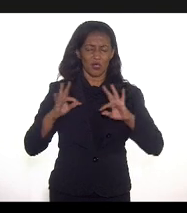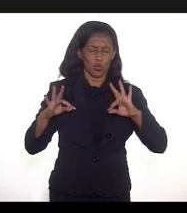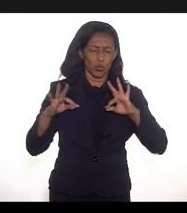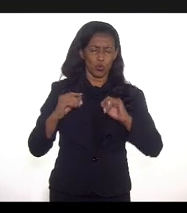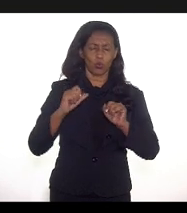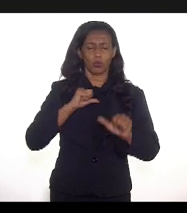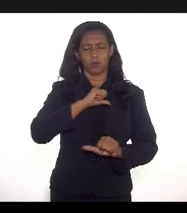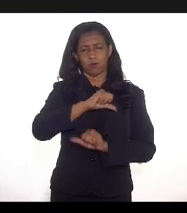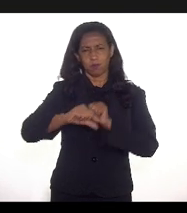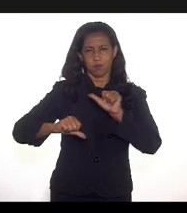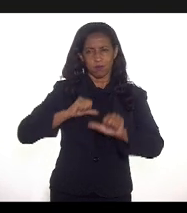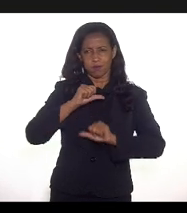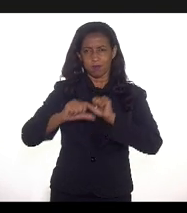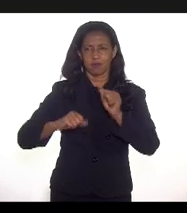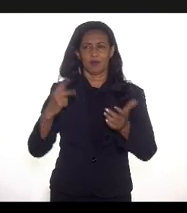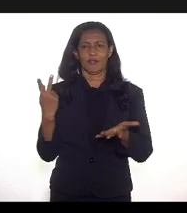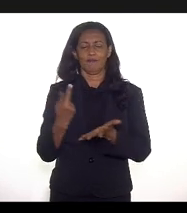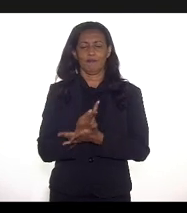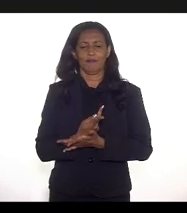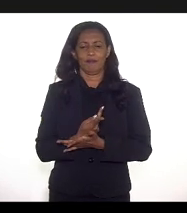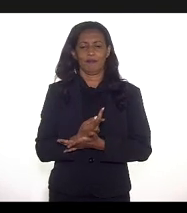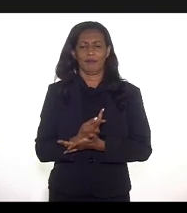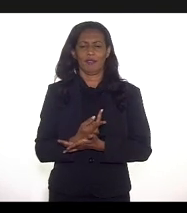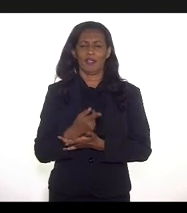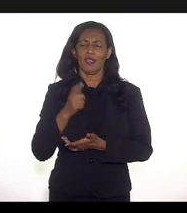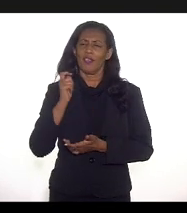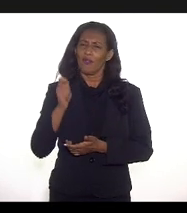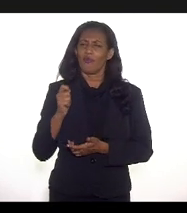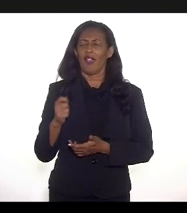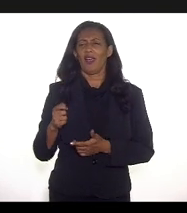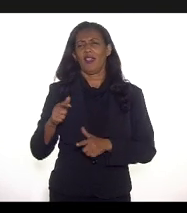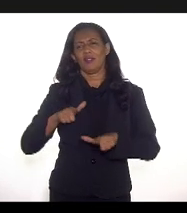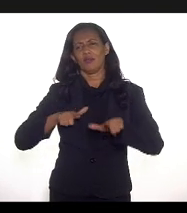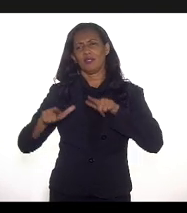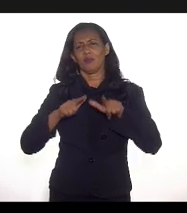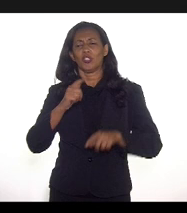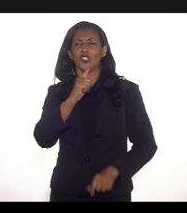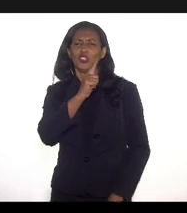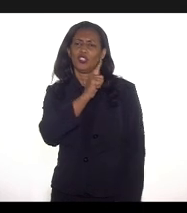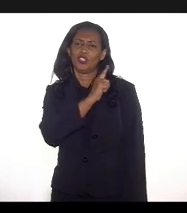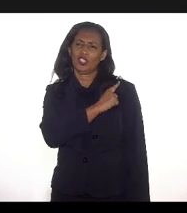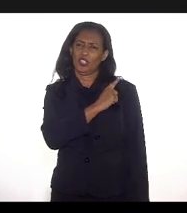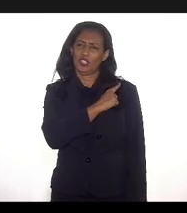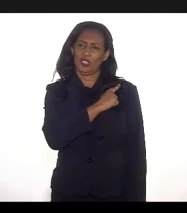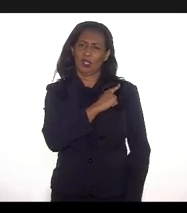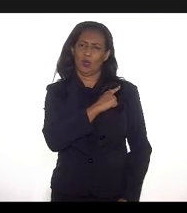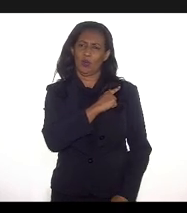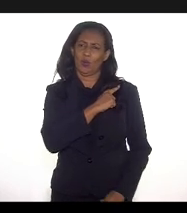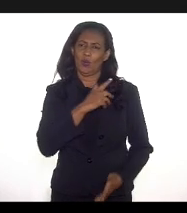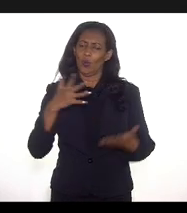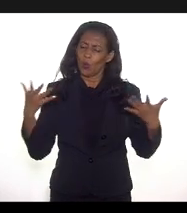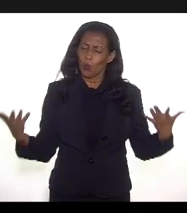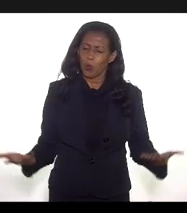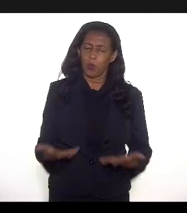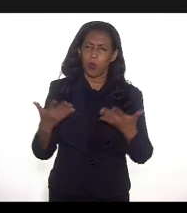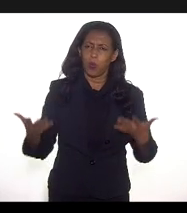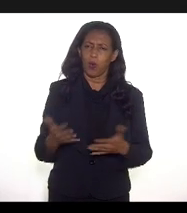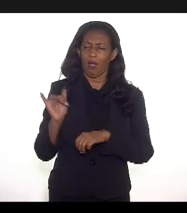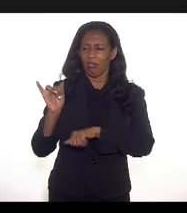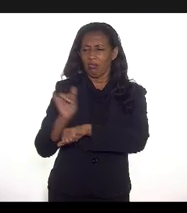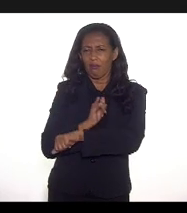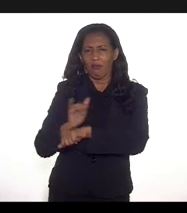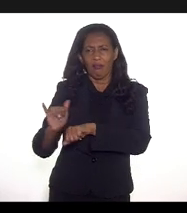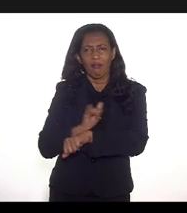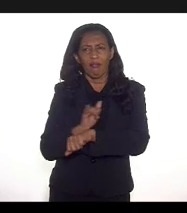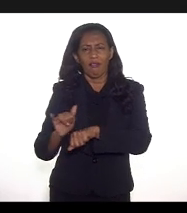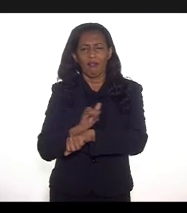acontecendo. Eu queria sugerir que ele possa construir uma ferramenta de gestão, que ele produza realmente um planejamento estratégico